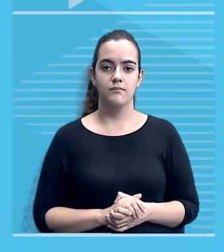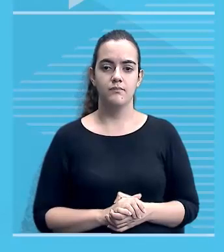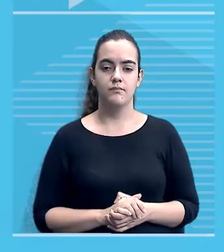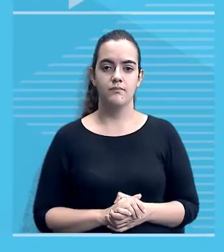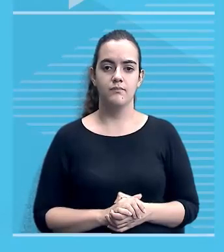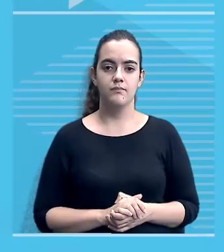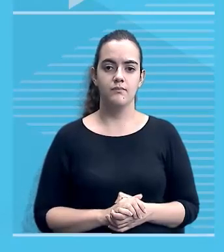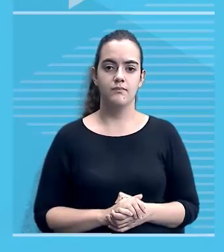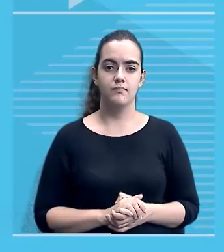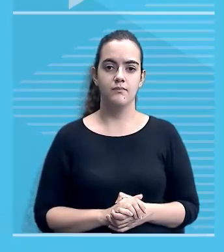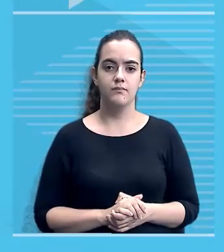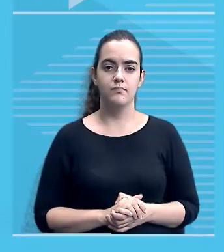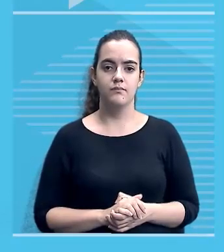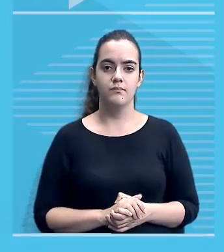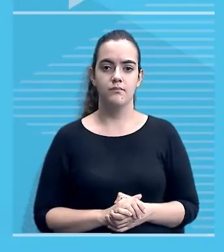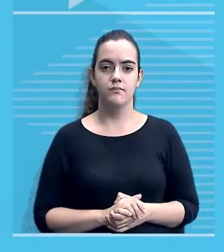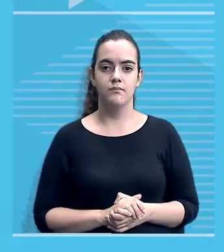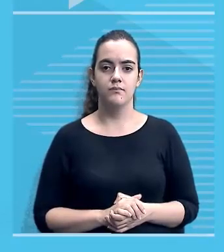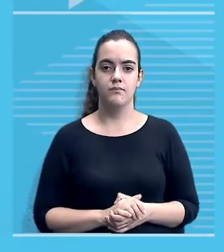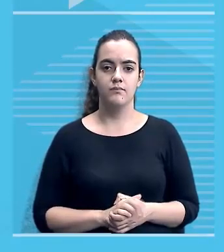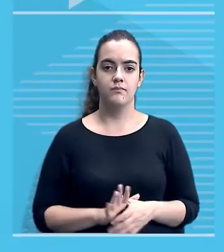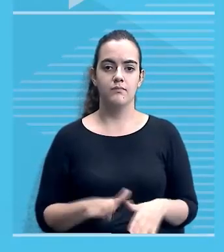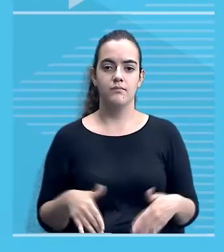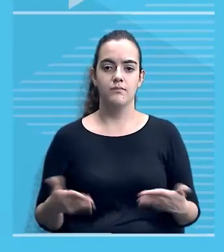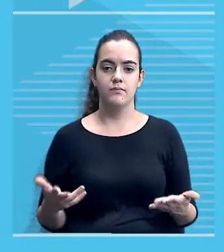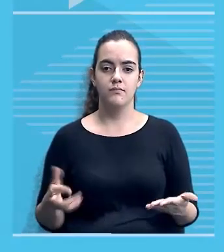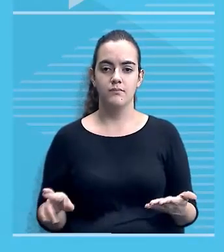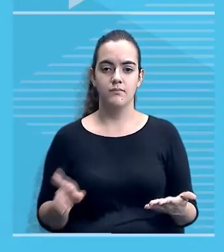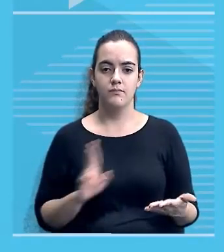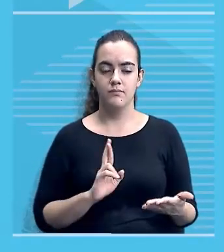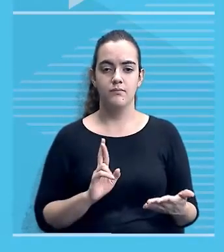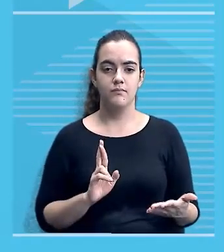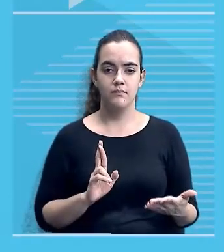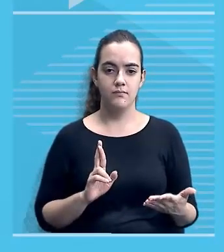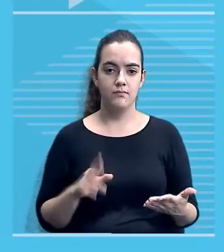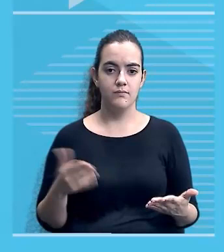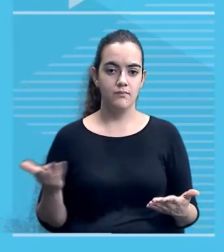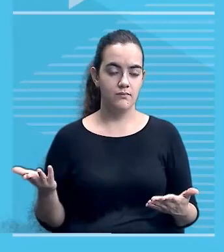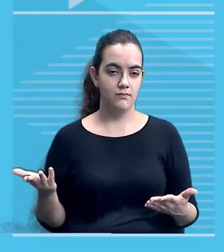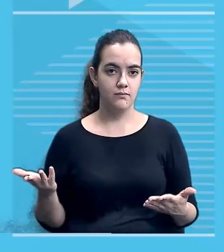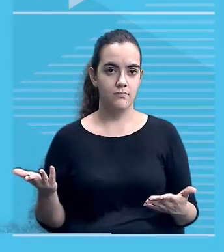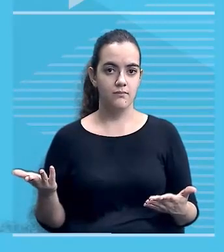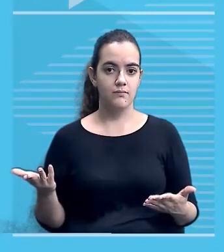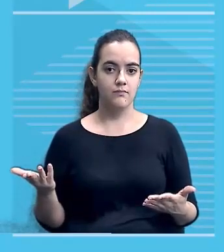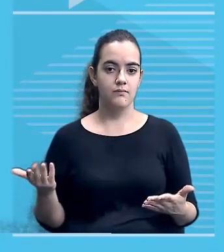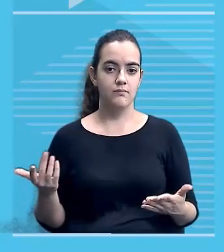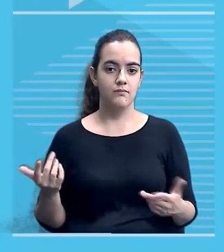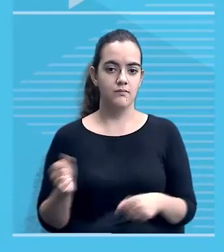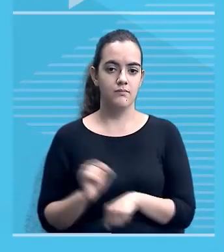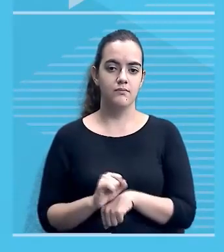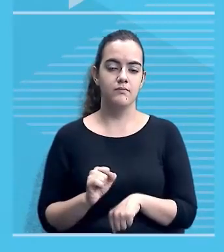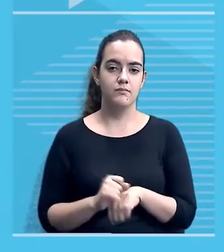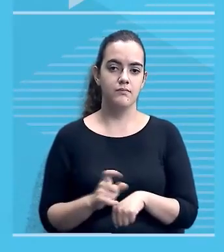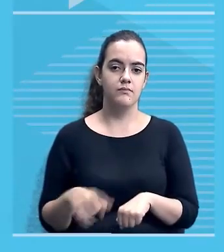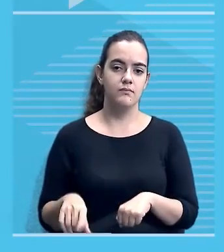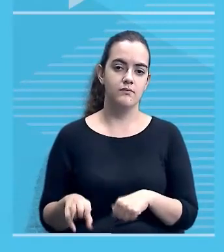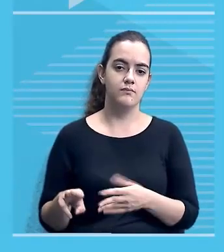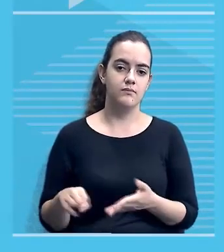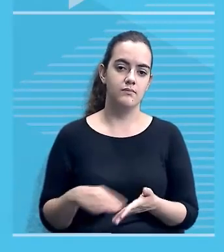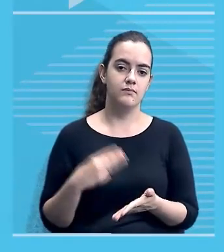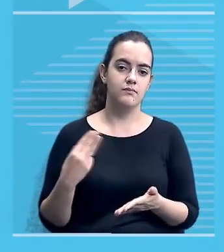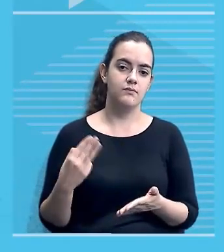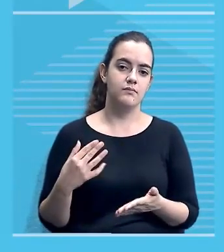natural assinale a alternativa que contém os três tipos de fenômenos relacionados